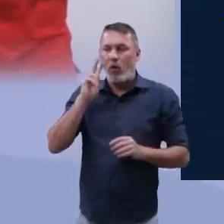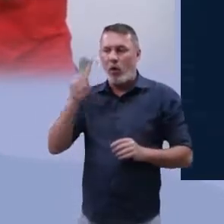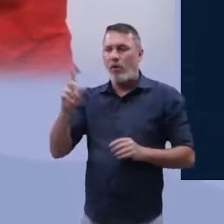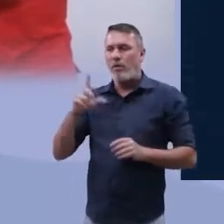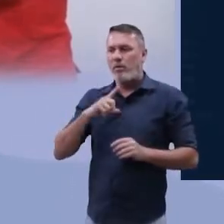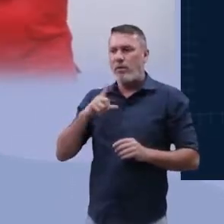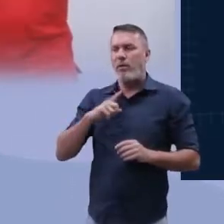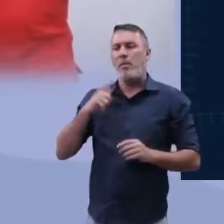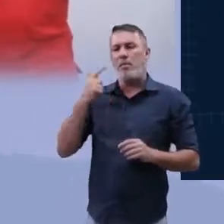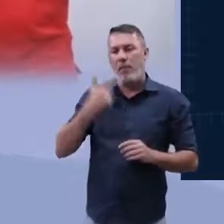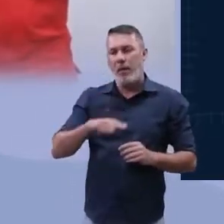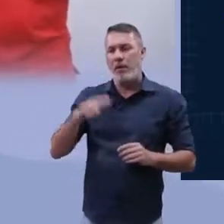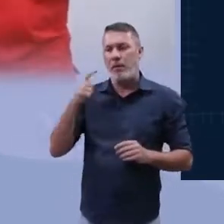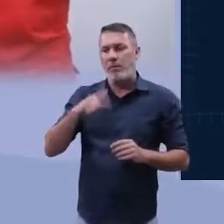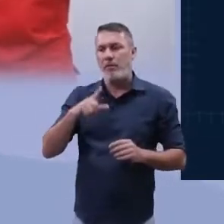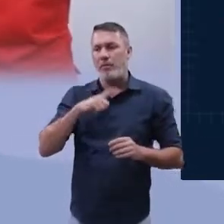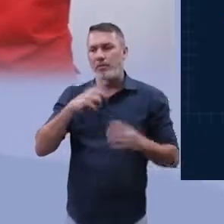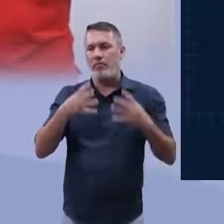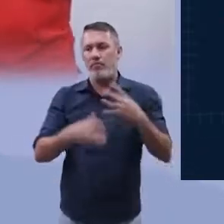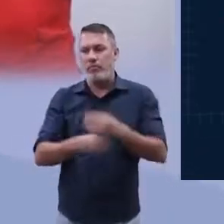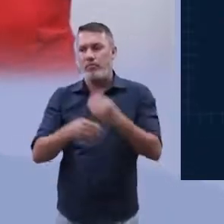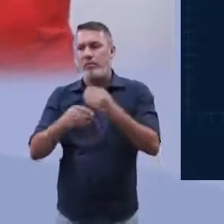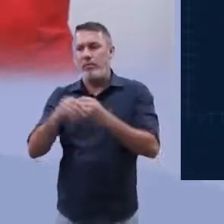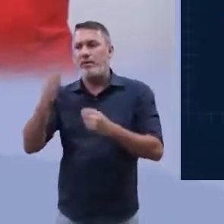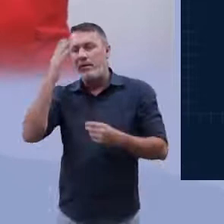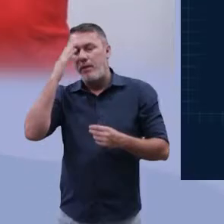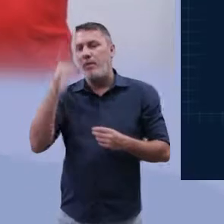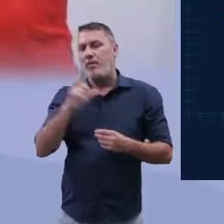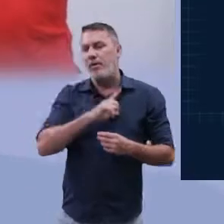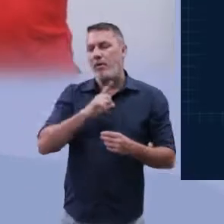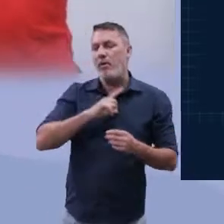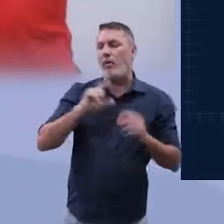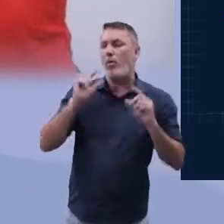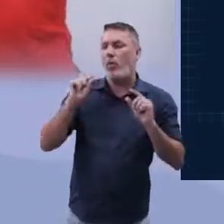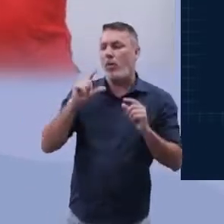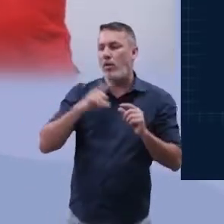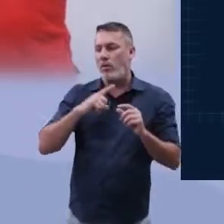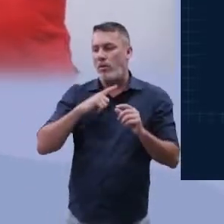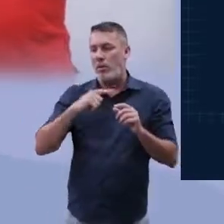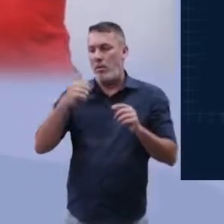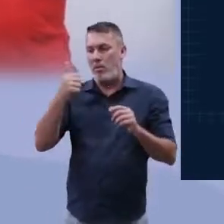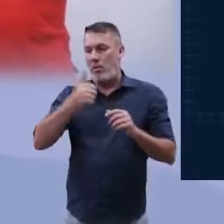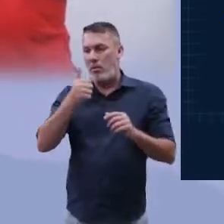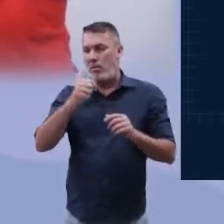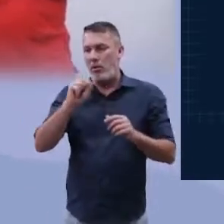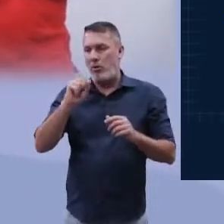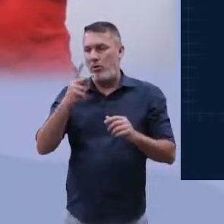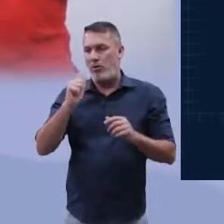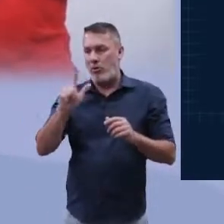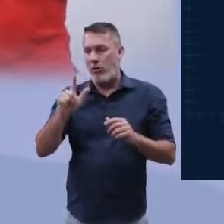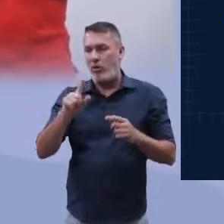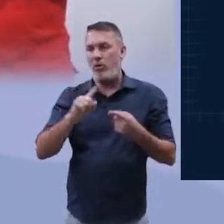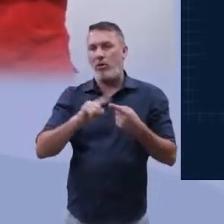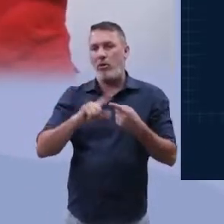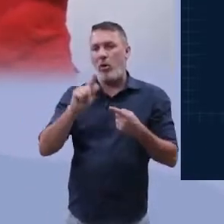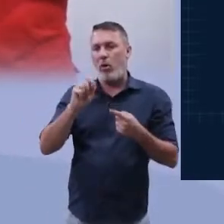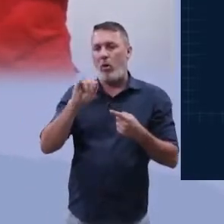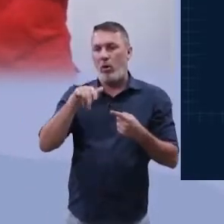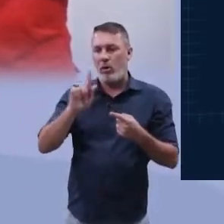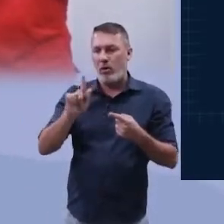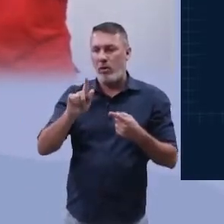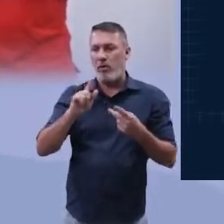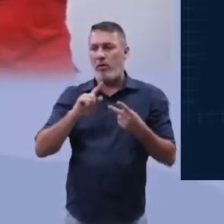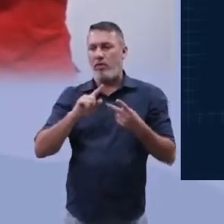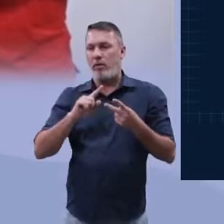verbs. Então, mais uma vez, como sempre, vamos olhar no nosso menu aqui. O que nós temos? Nós temos will and shall, temos going to,